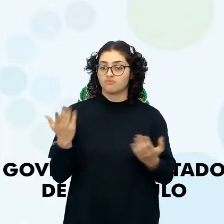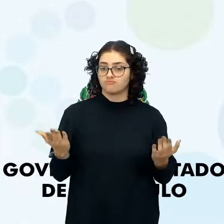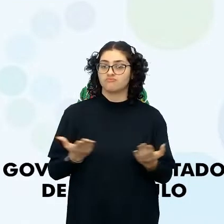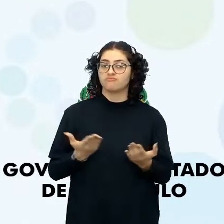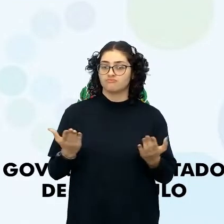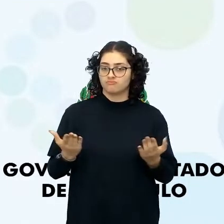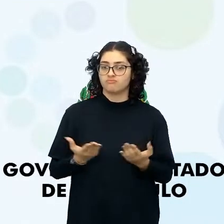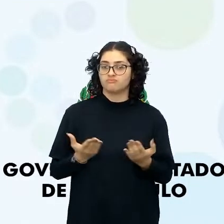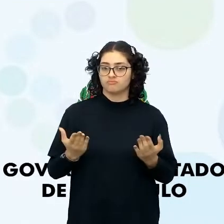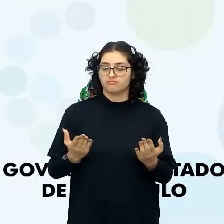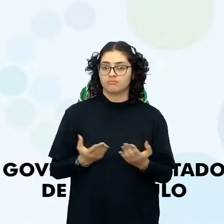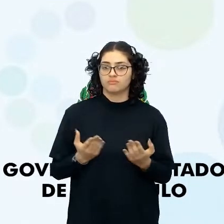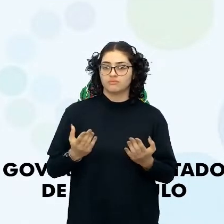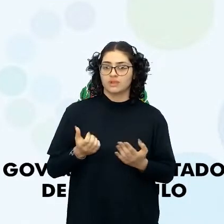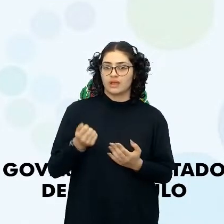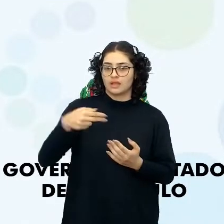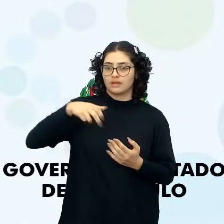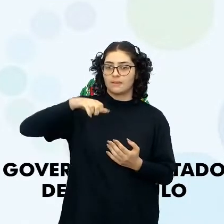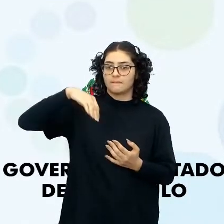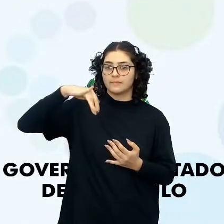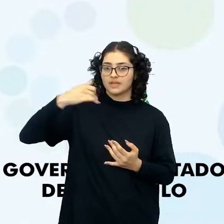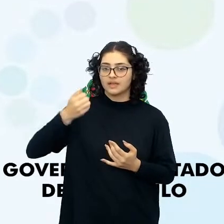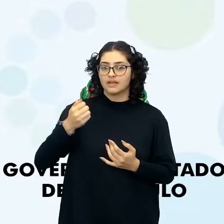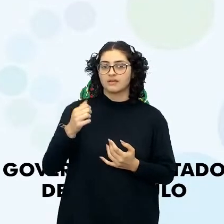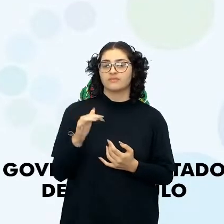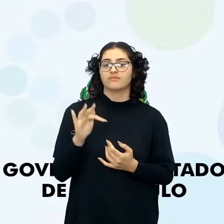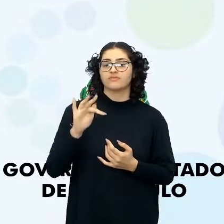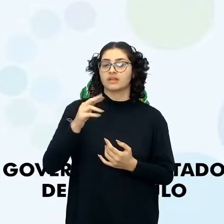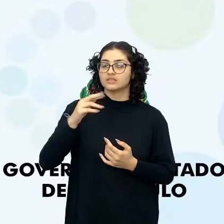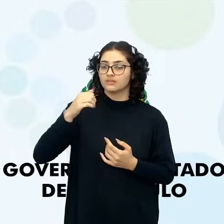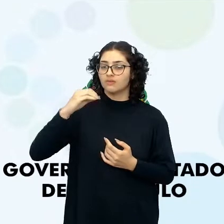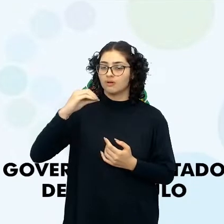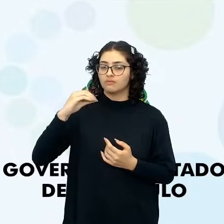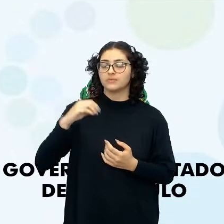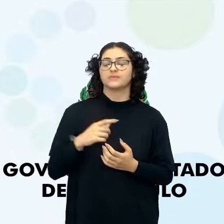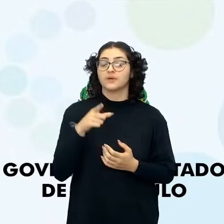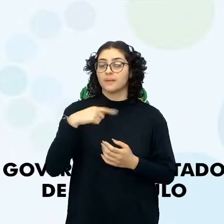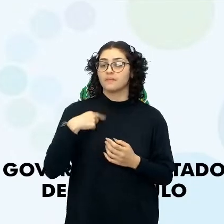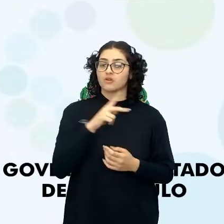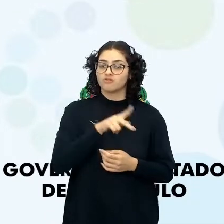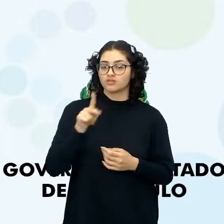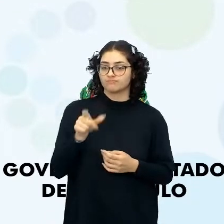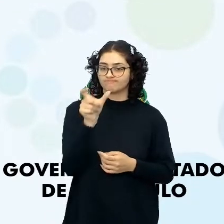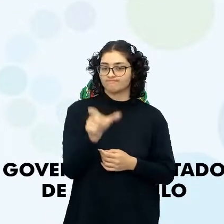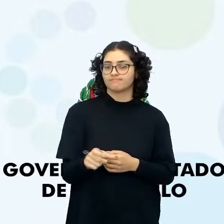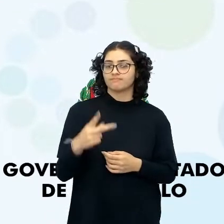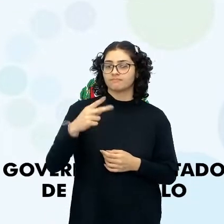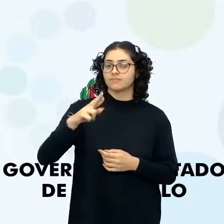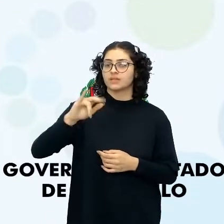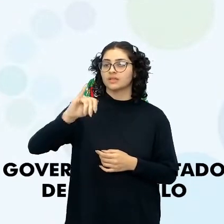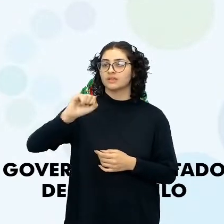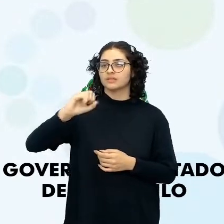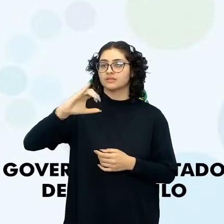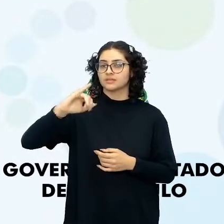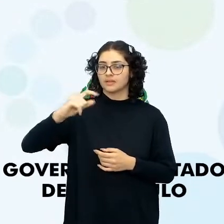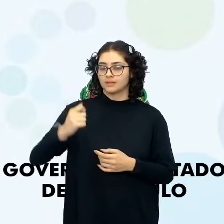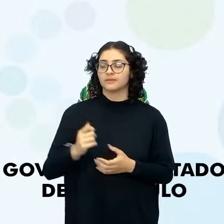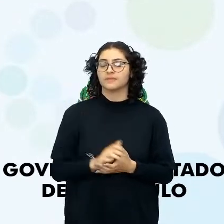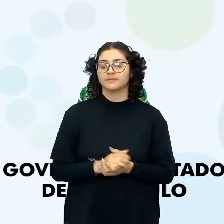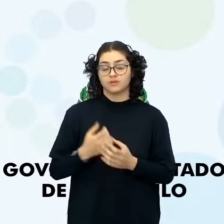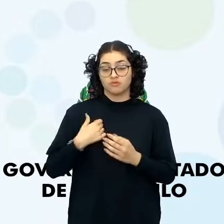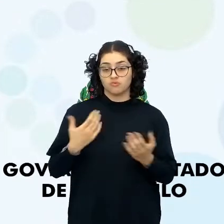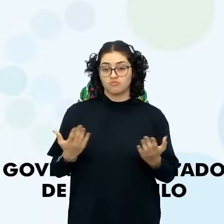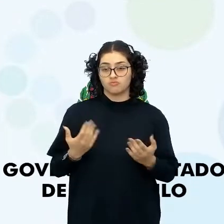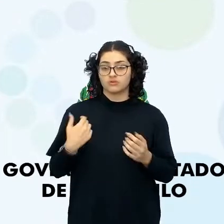a anemia falciforme. Eu sou a professora Priscila, estarei aí acompanhando vocês não só